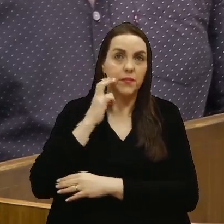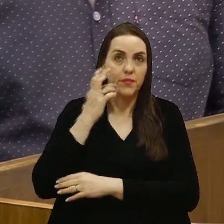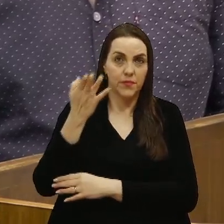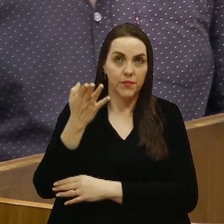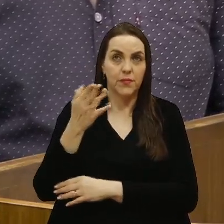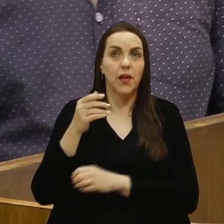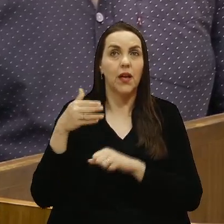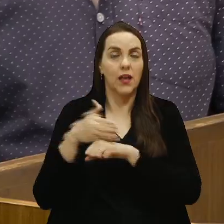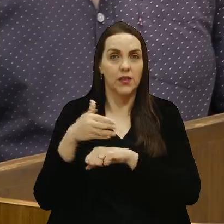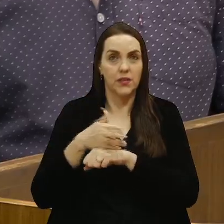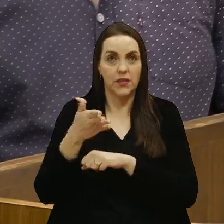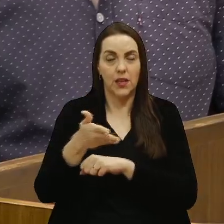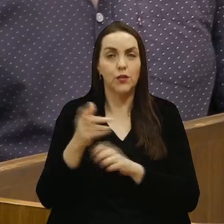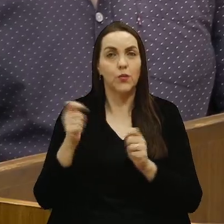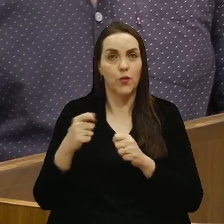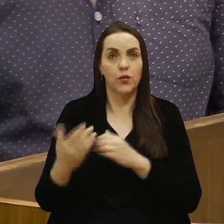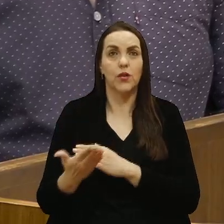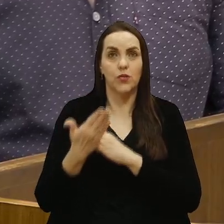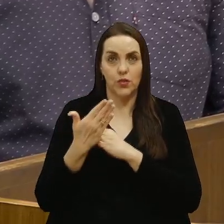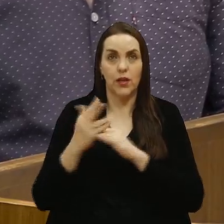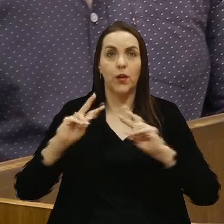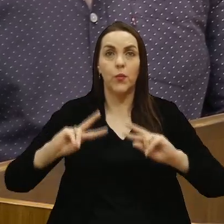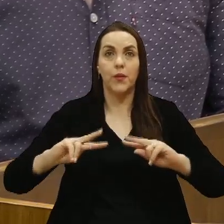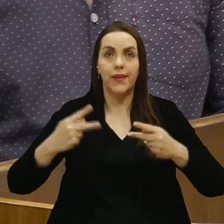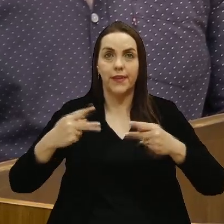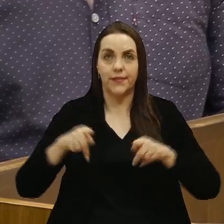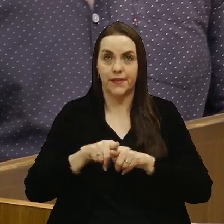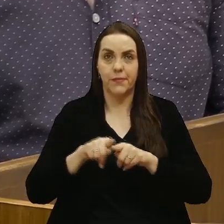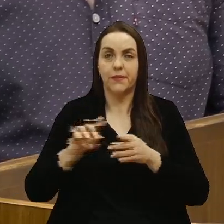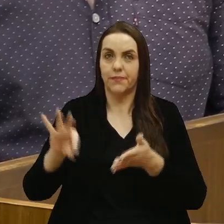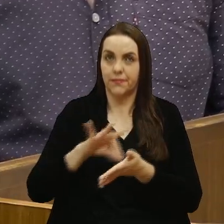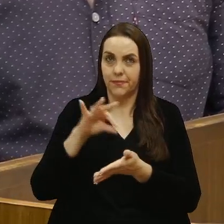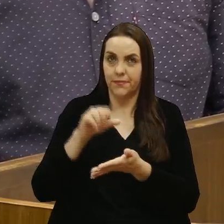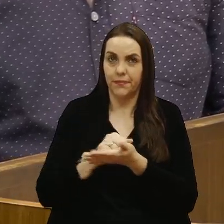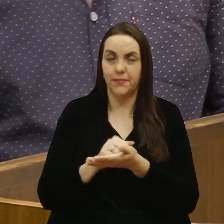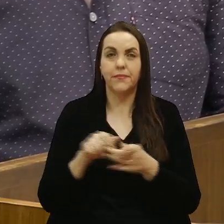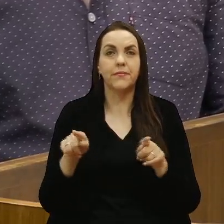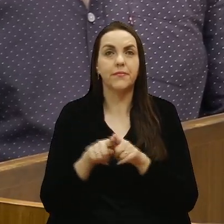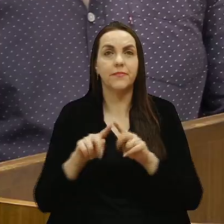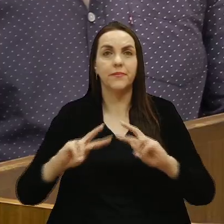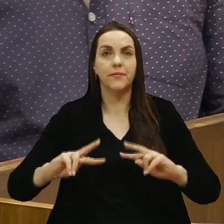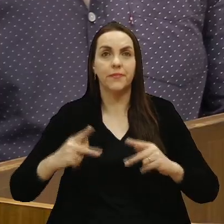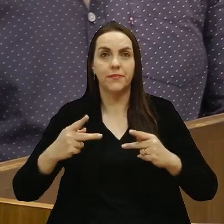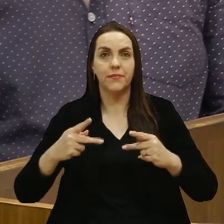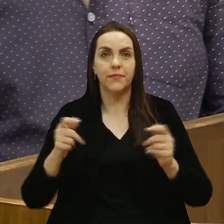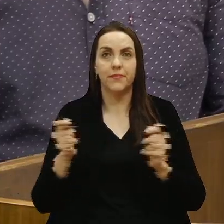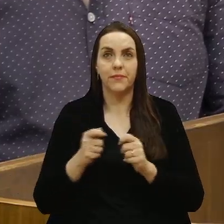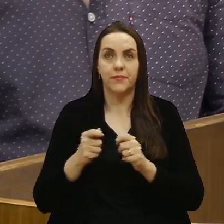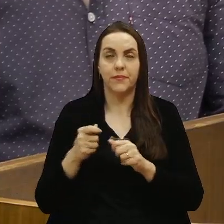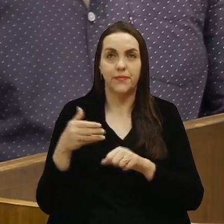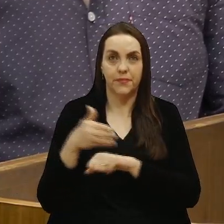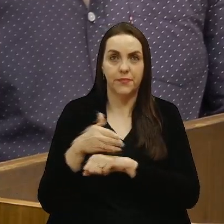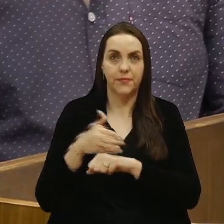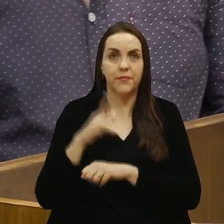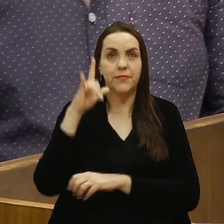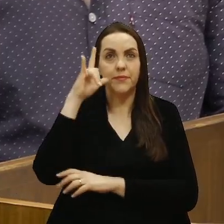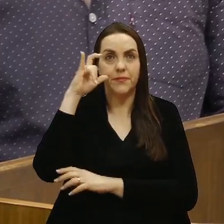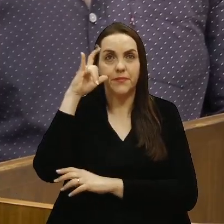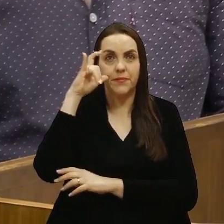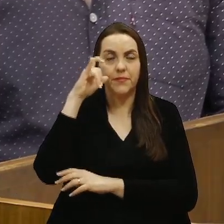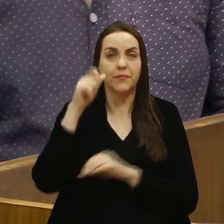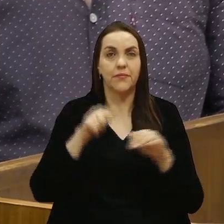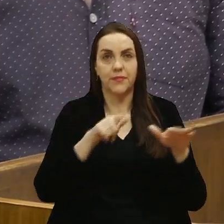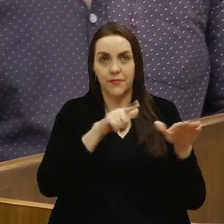acesso e possam nos ajudar. E o link das inscrições e também o link para que vocês possam acessar o Instagram da